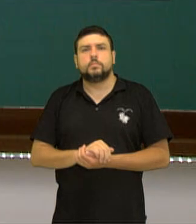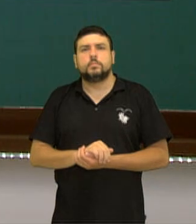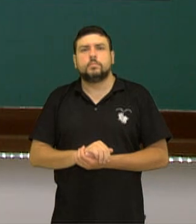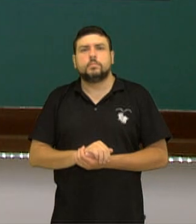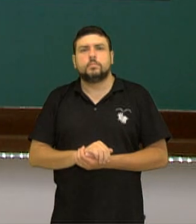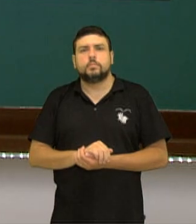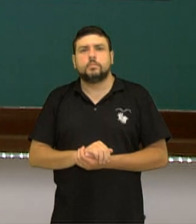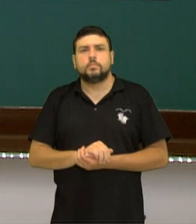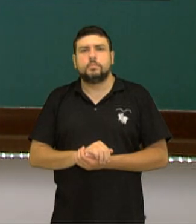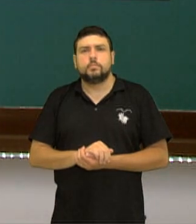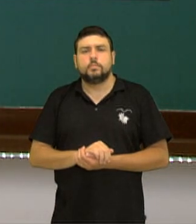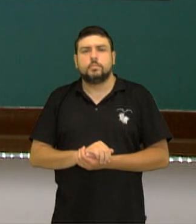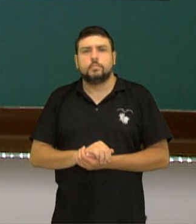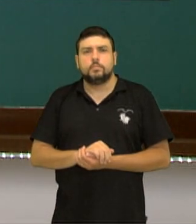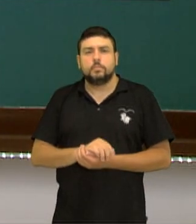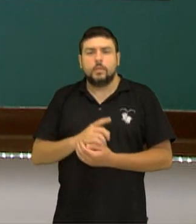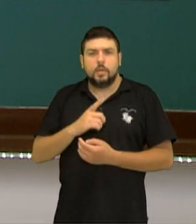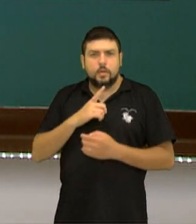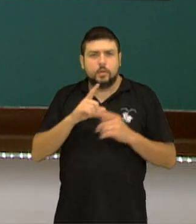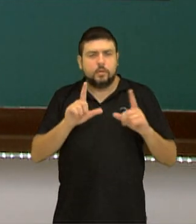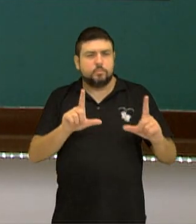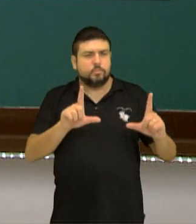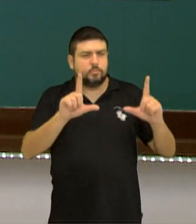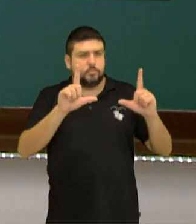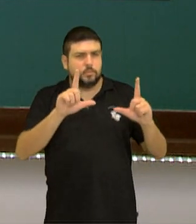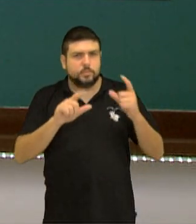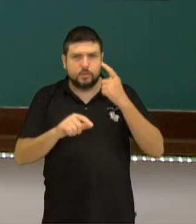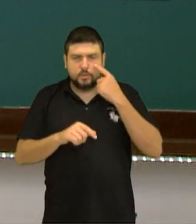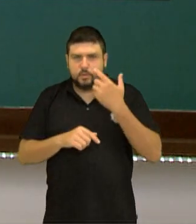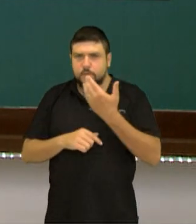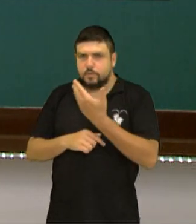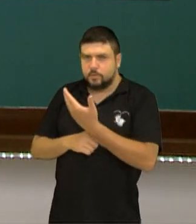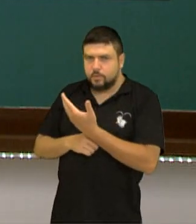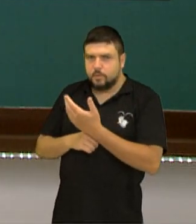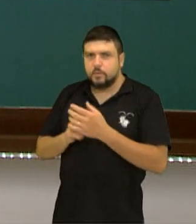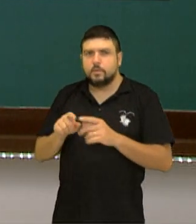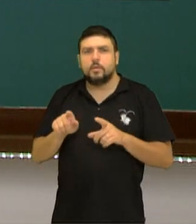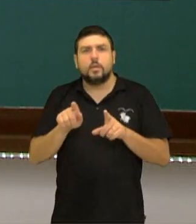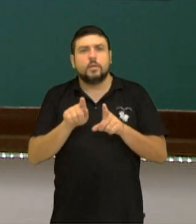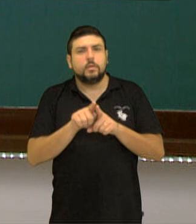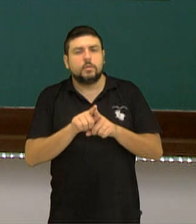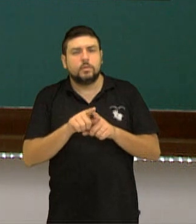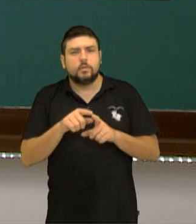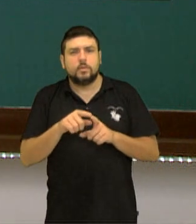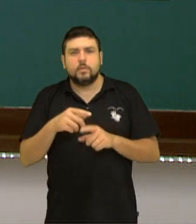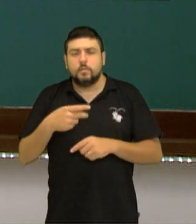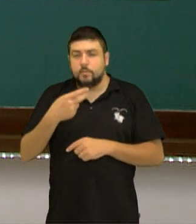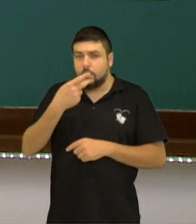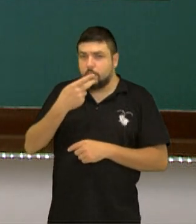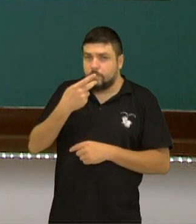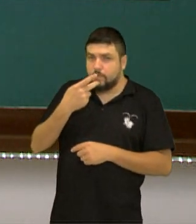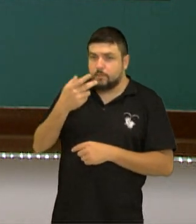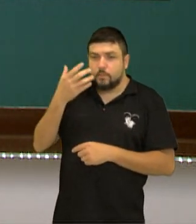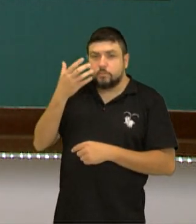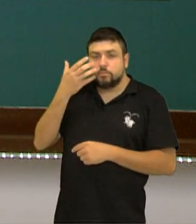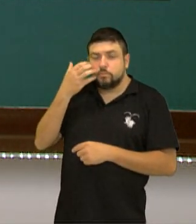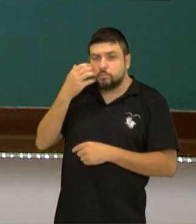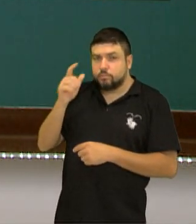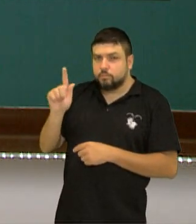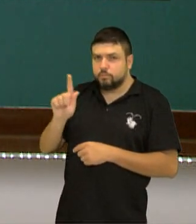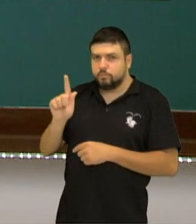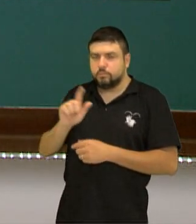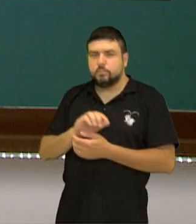Eu tenho aqui um quadrinho, tá? E uma fala do Garfield. O Garfield diz